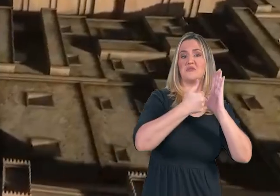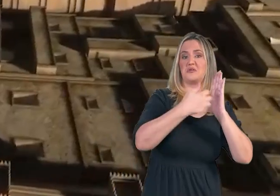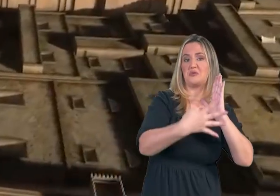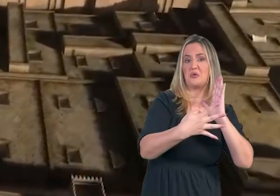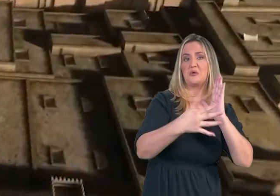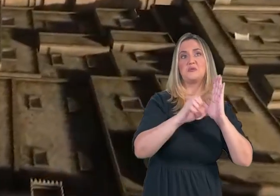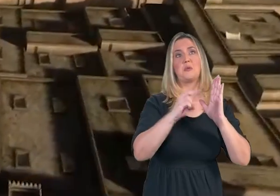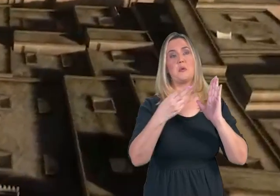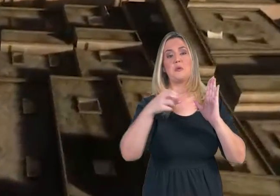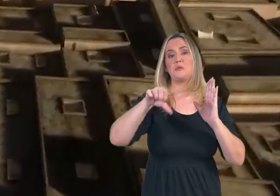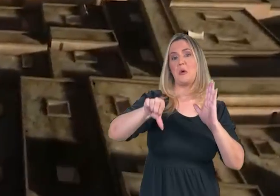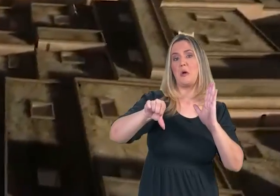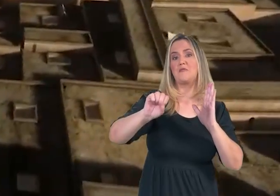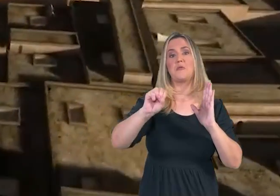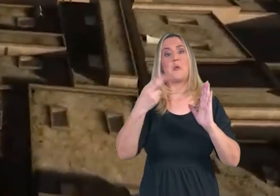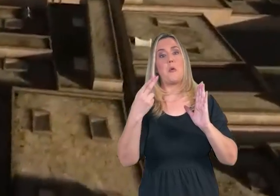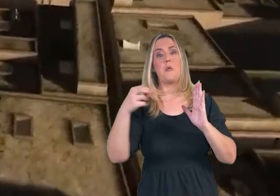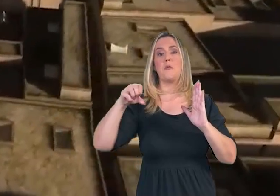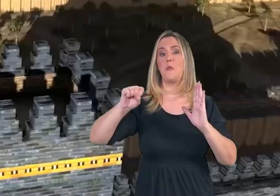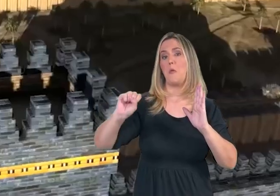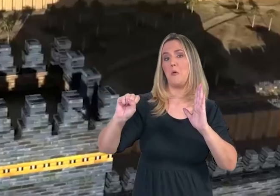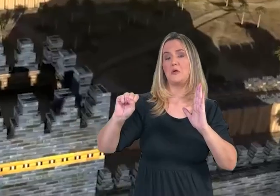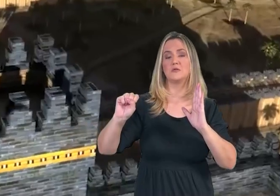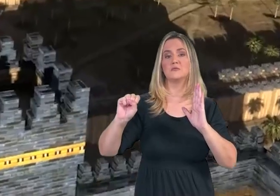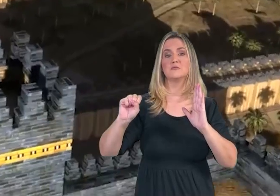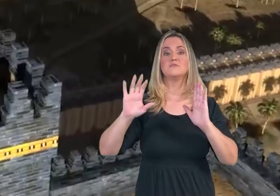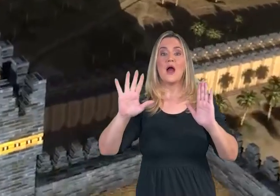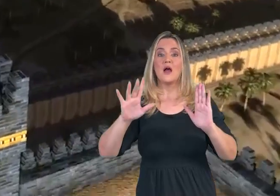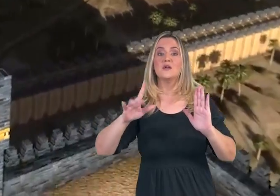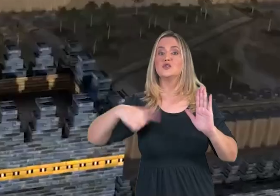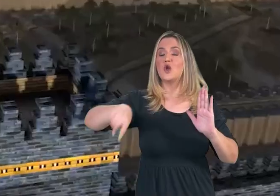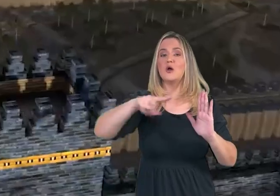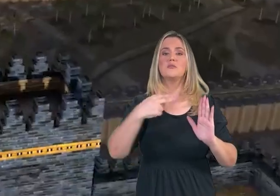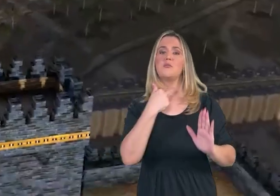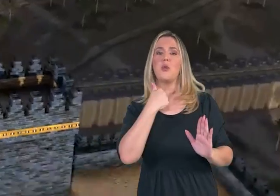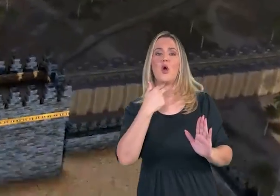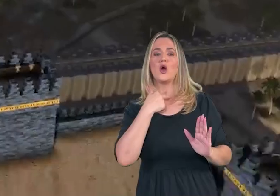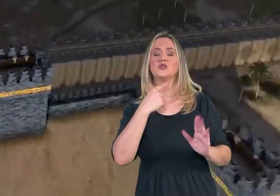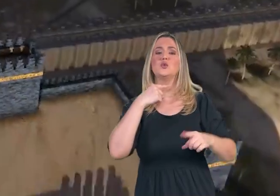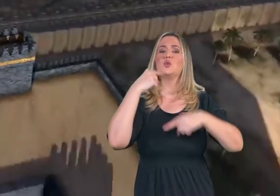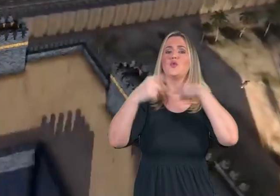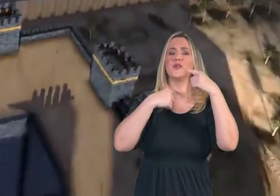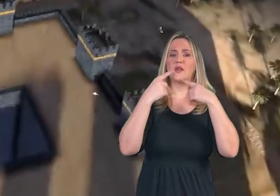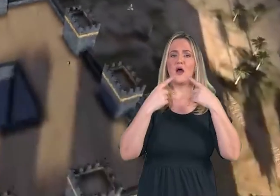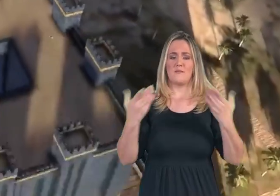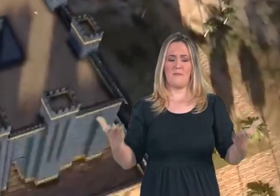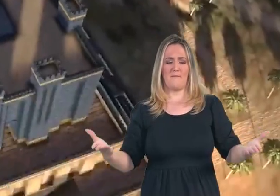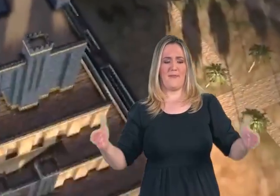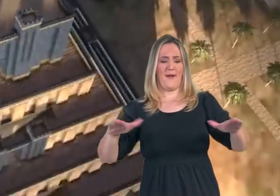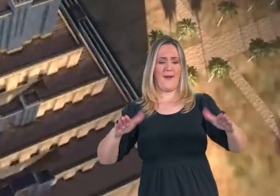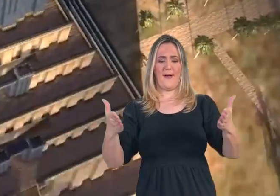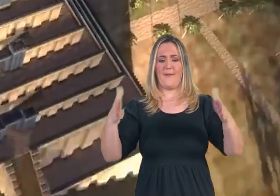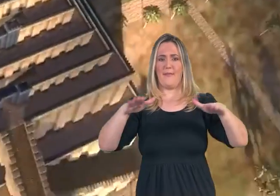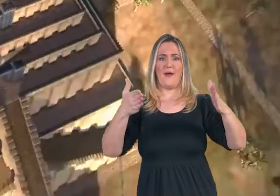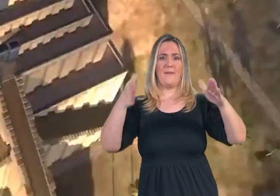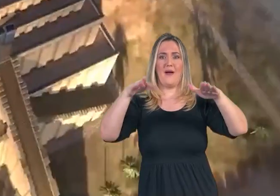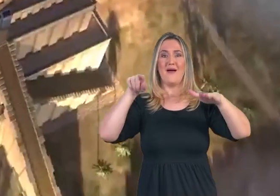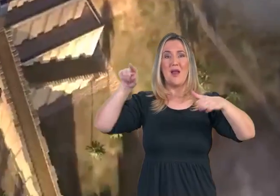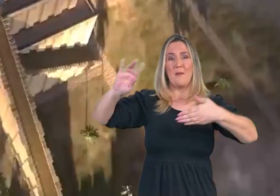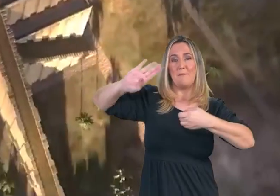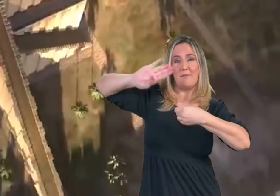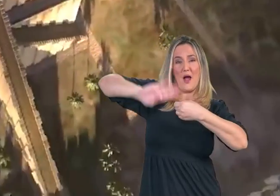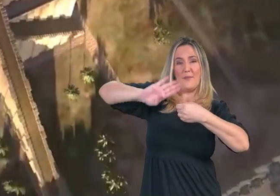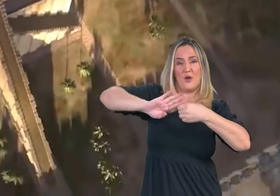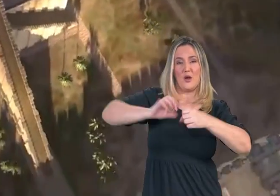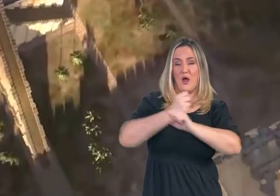Cristo. Mas, ao mesmo tempo, ele afirma que não há razões para duvidar que o zigurate de Babilônia seria aquele